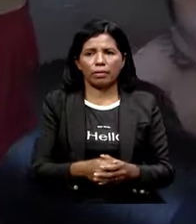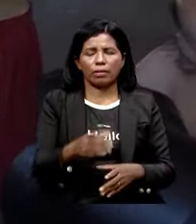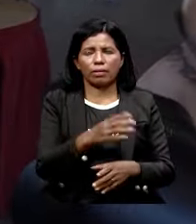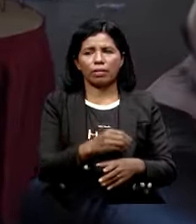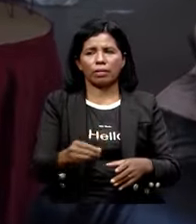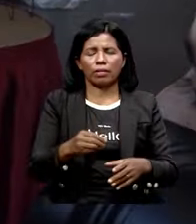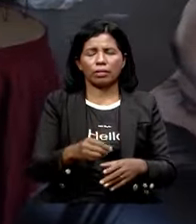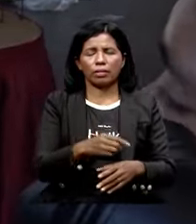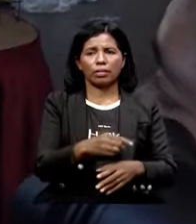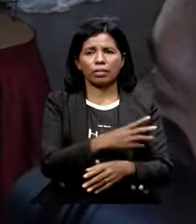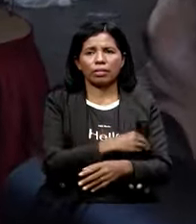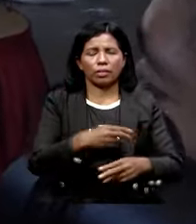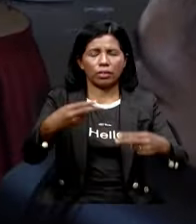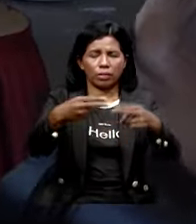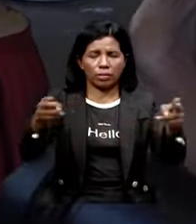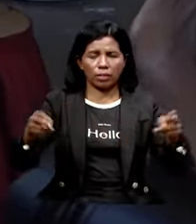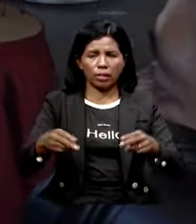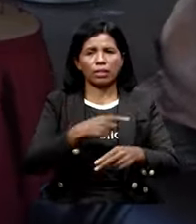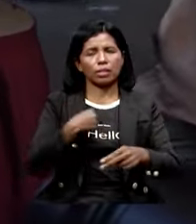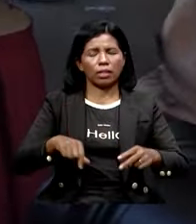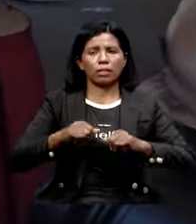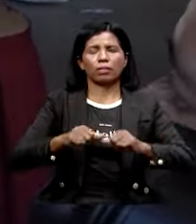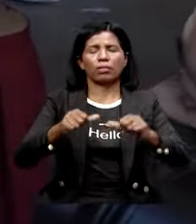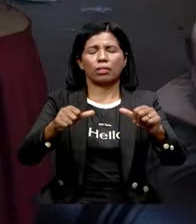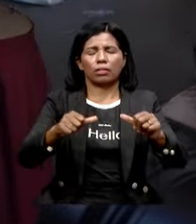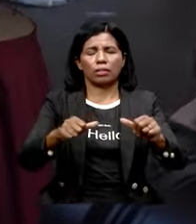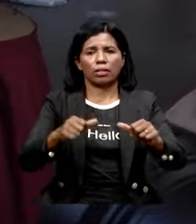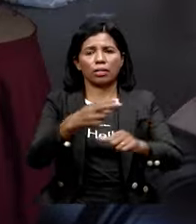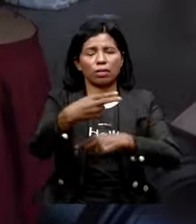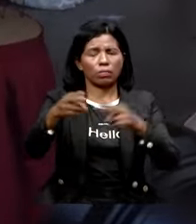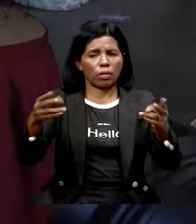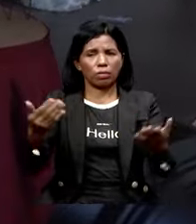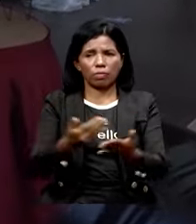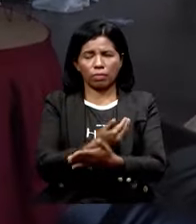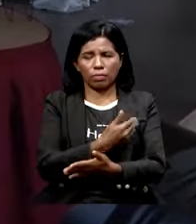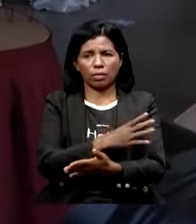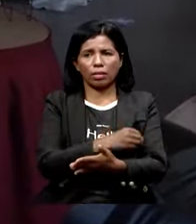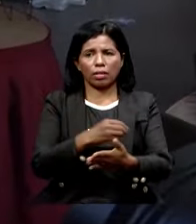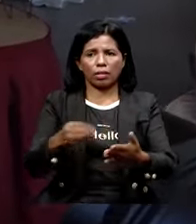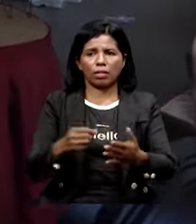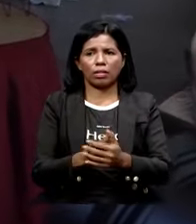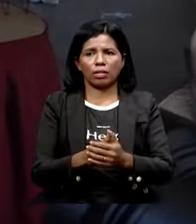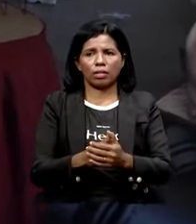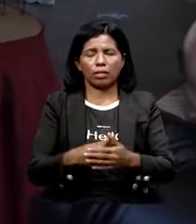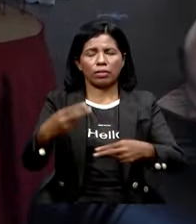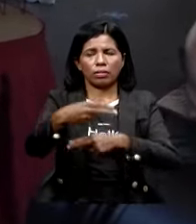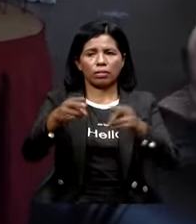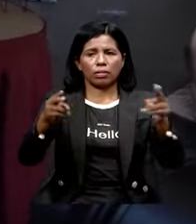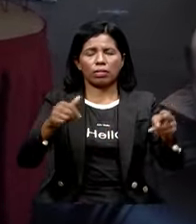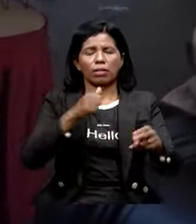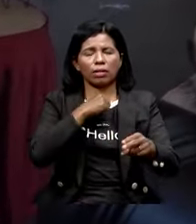Salão China continua, ainda bem, antigo, né? Salão Fon, né? Bem, né? Por o Salão Amo Papa